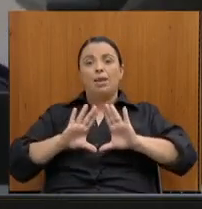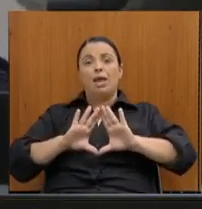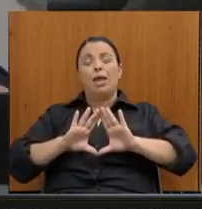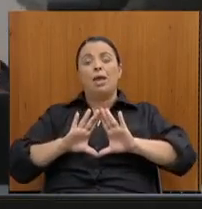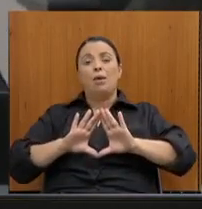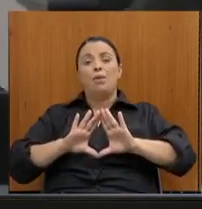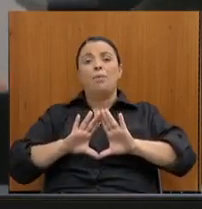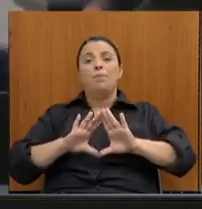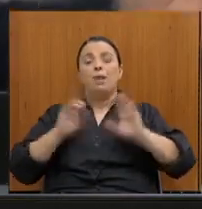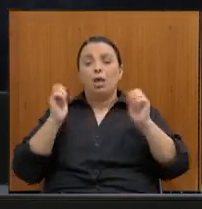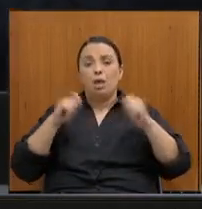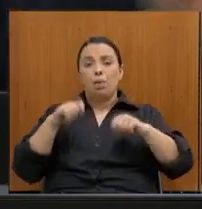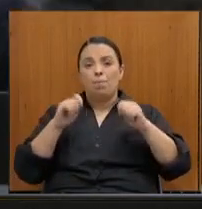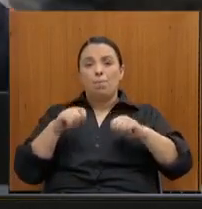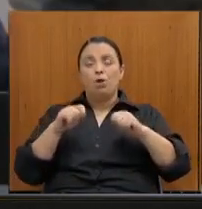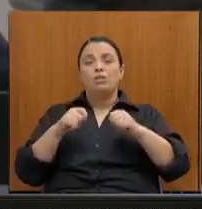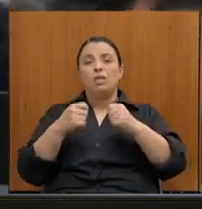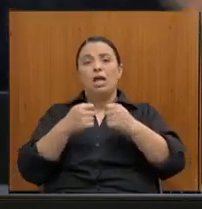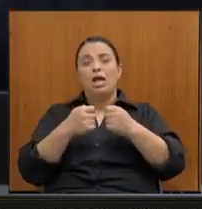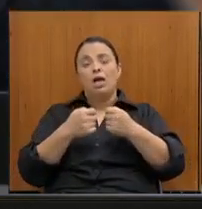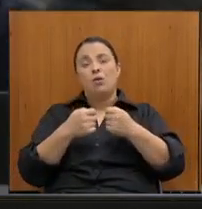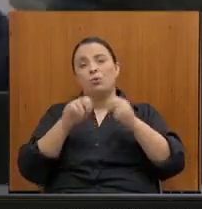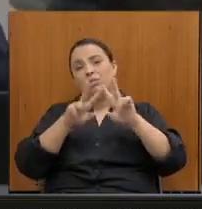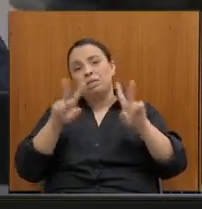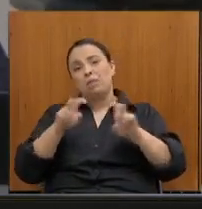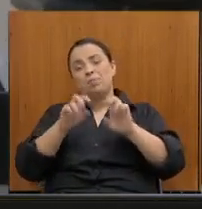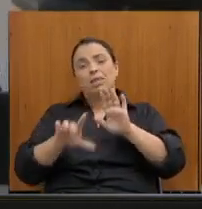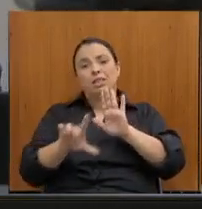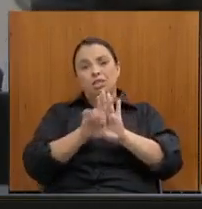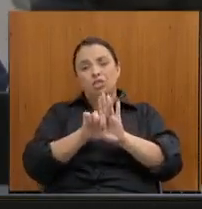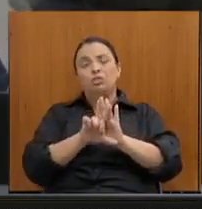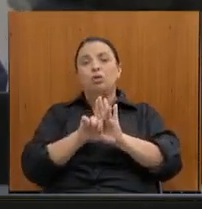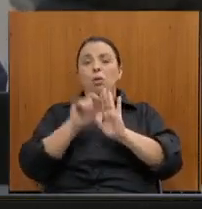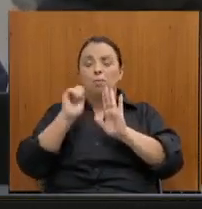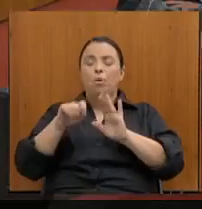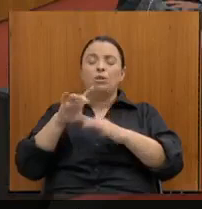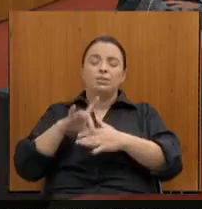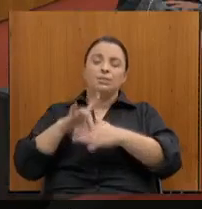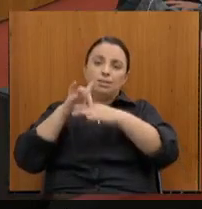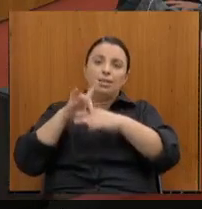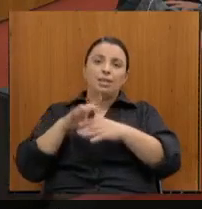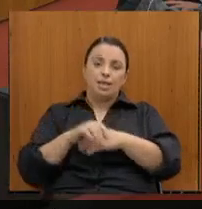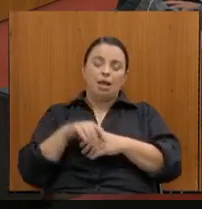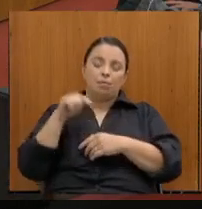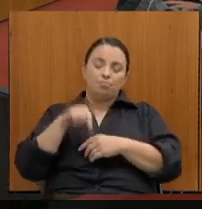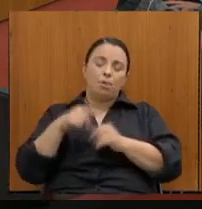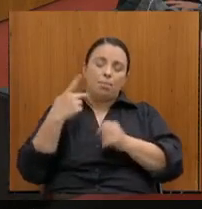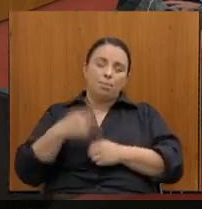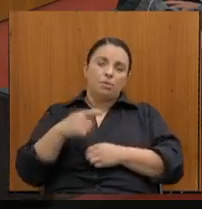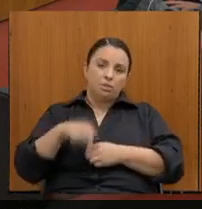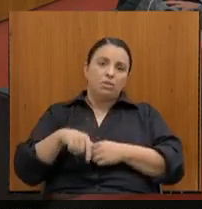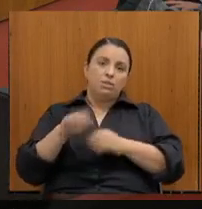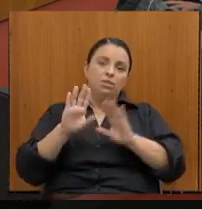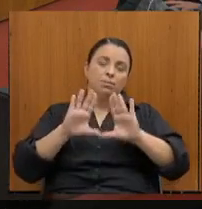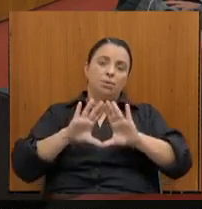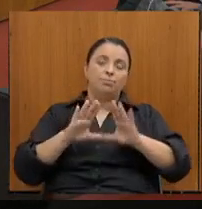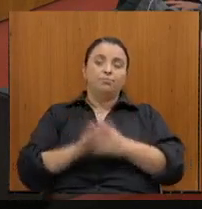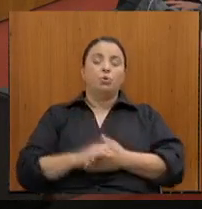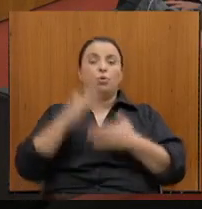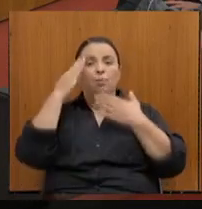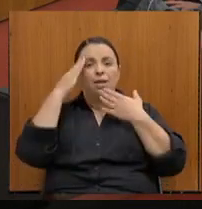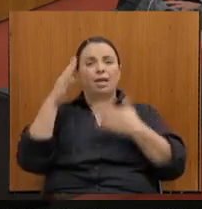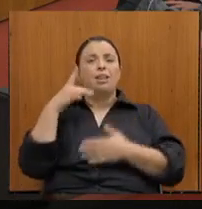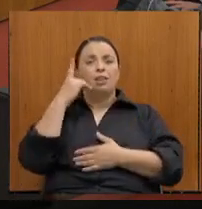Legislativa se liderada por ele a palavra tão casar antes Muito obrigado Deputado Gil Pereira complementar o